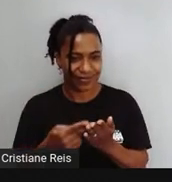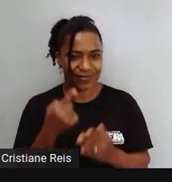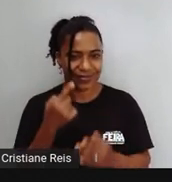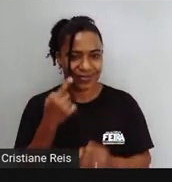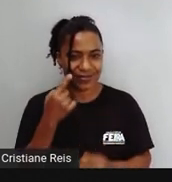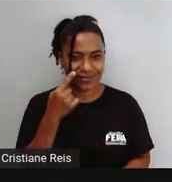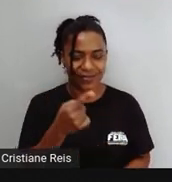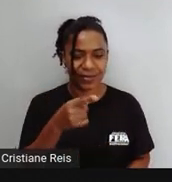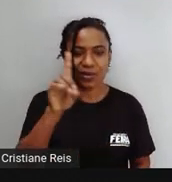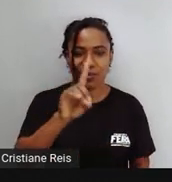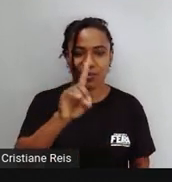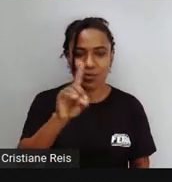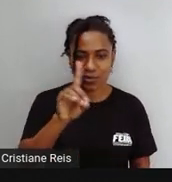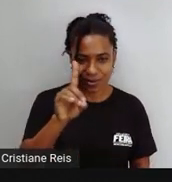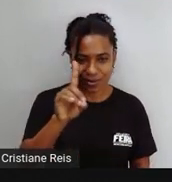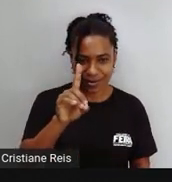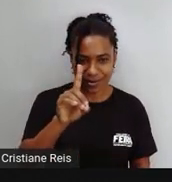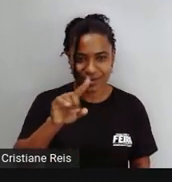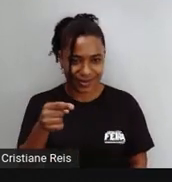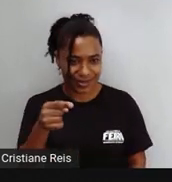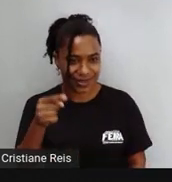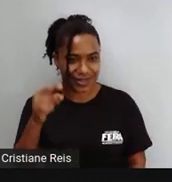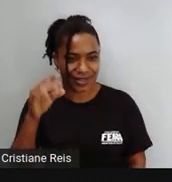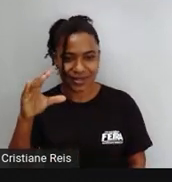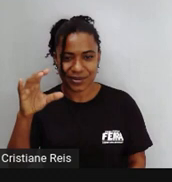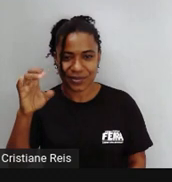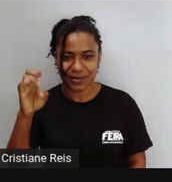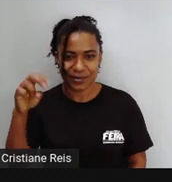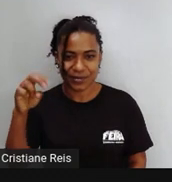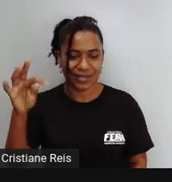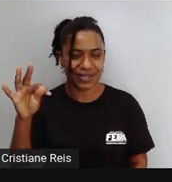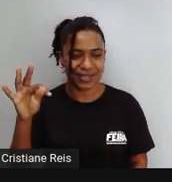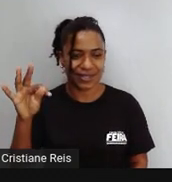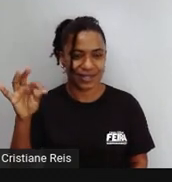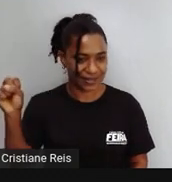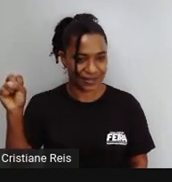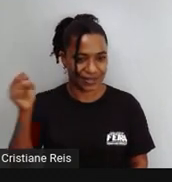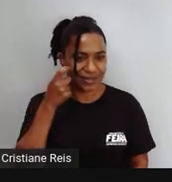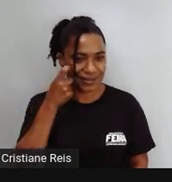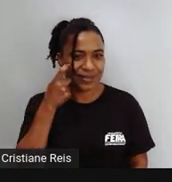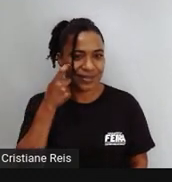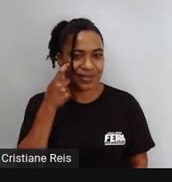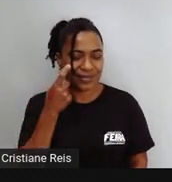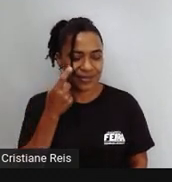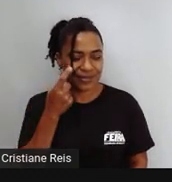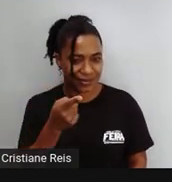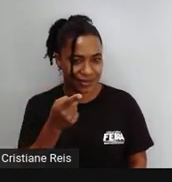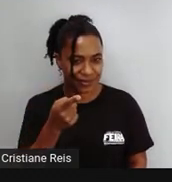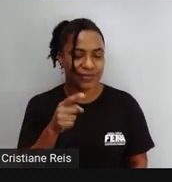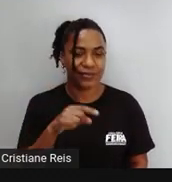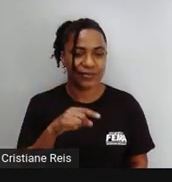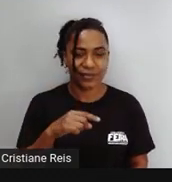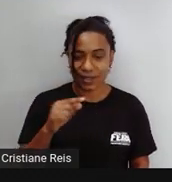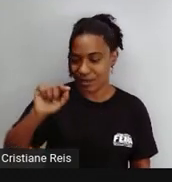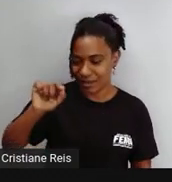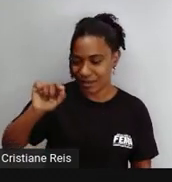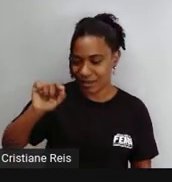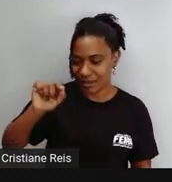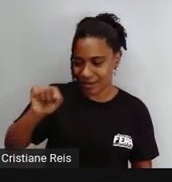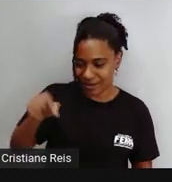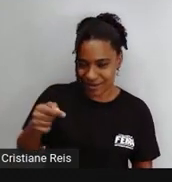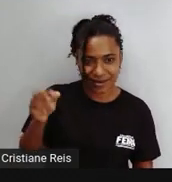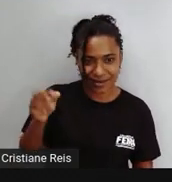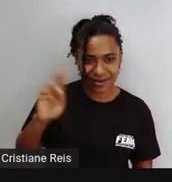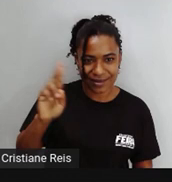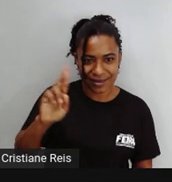nós utilizamos aqui a vírgula e eles utilizam o ponto para separar os dólares dos centavos,